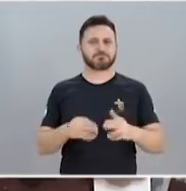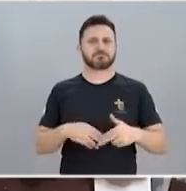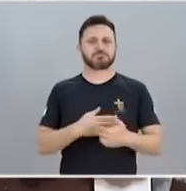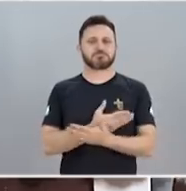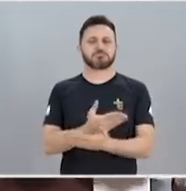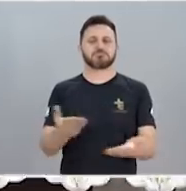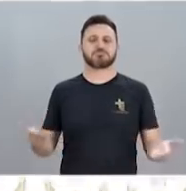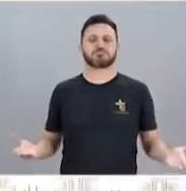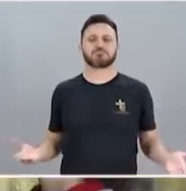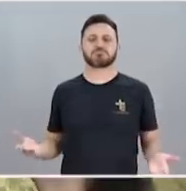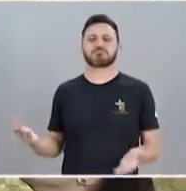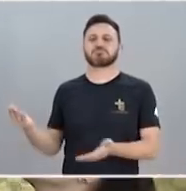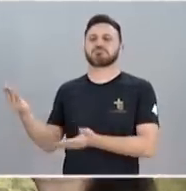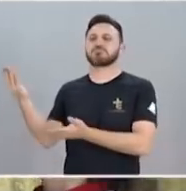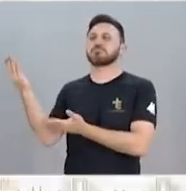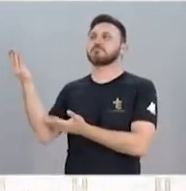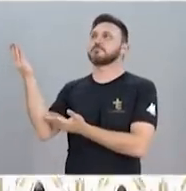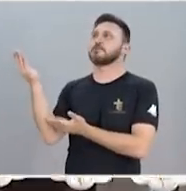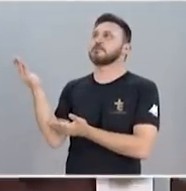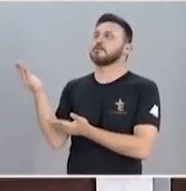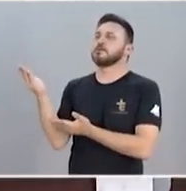por vós.